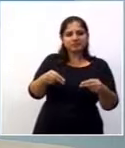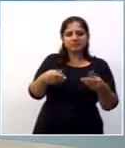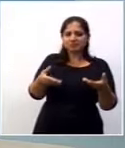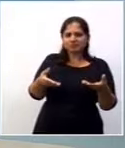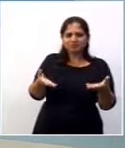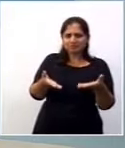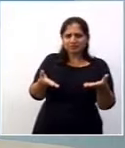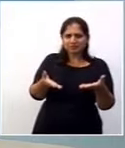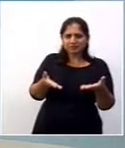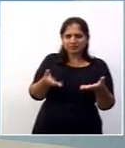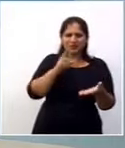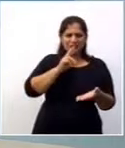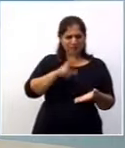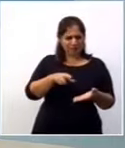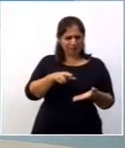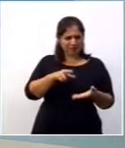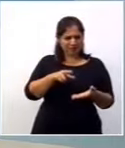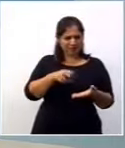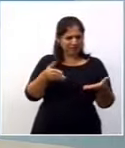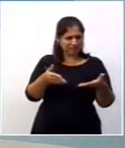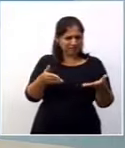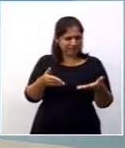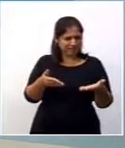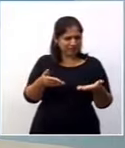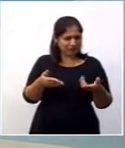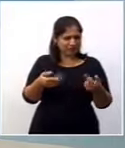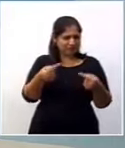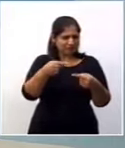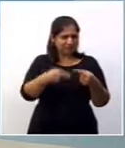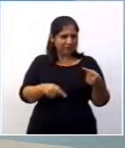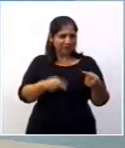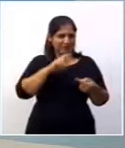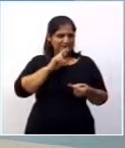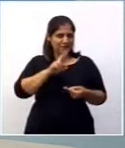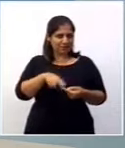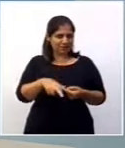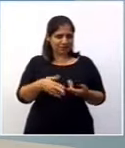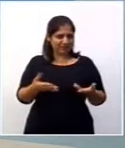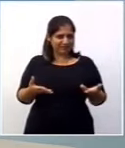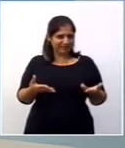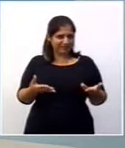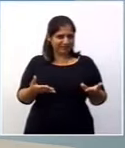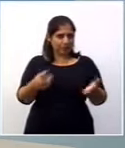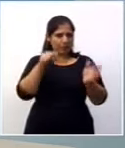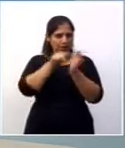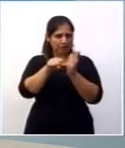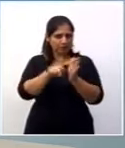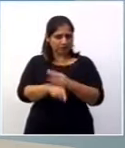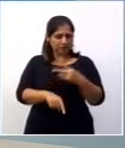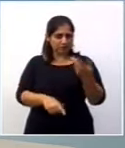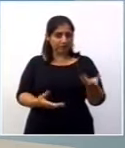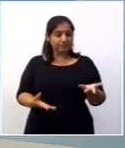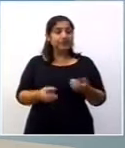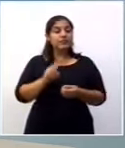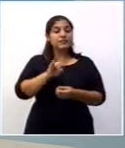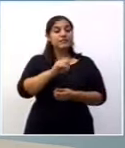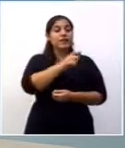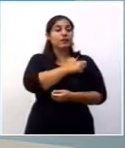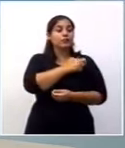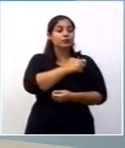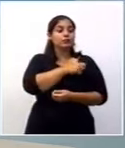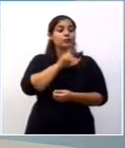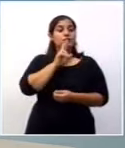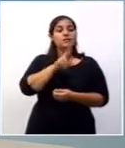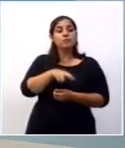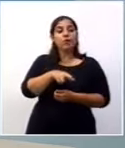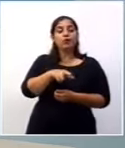Então, a resposta presente, né? Ela não se encaixa aí na resposta de nenhuma das questões. Se o aluno está colocando